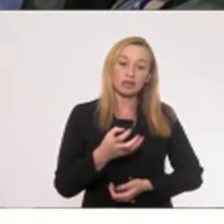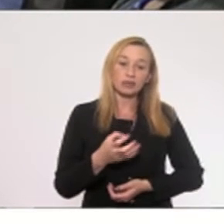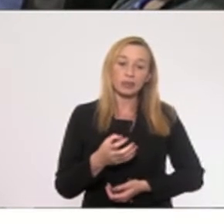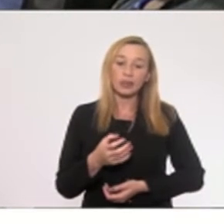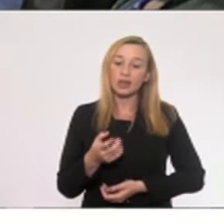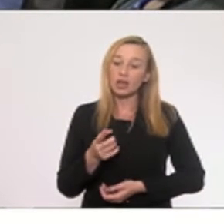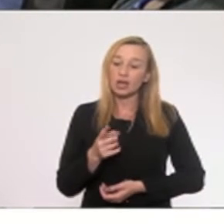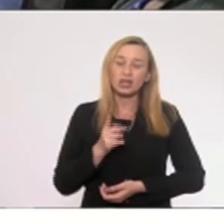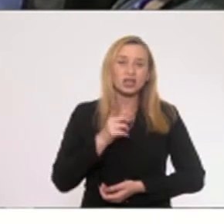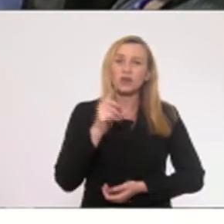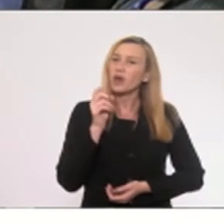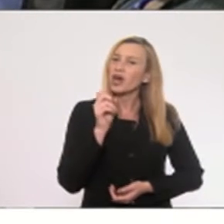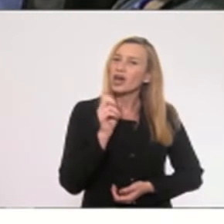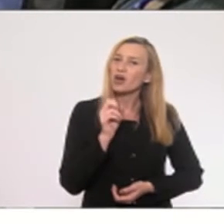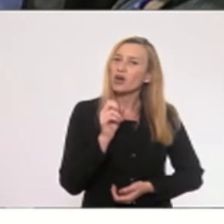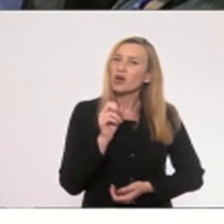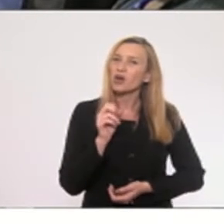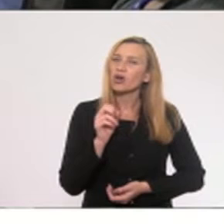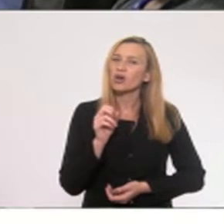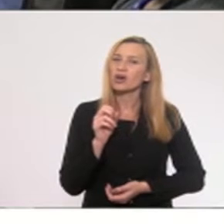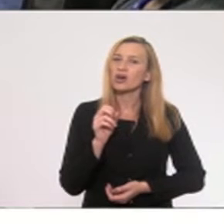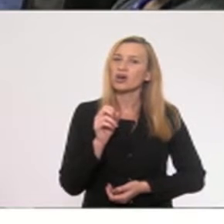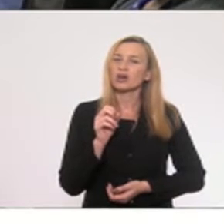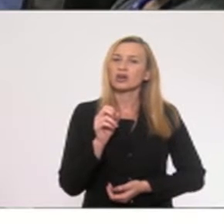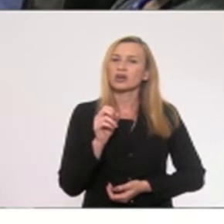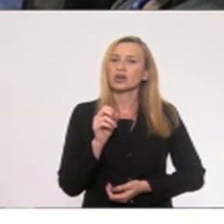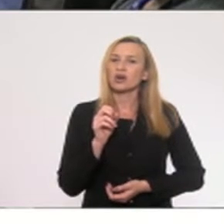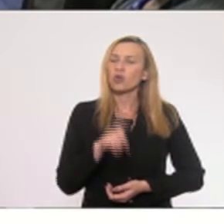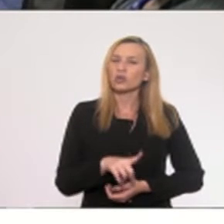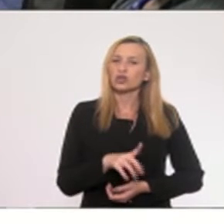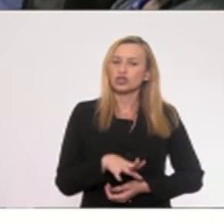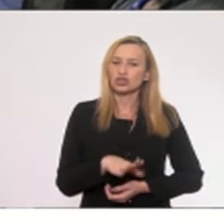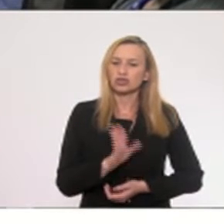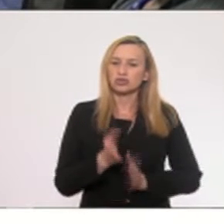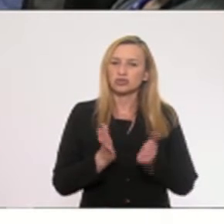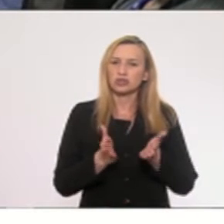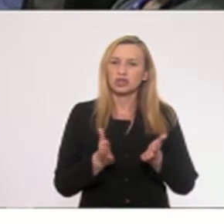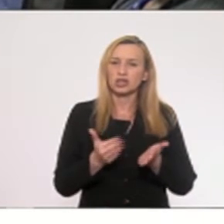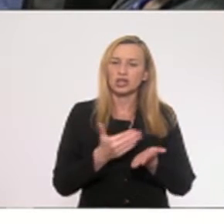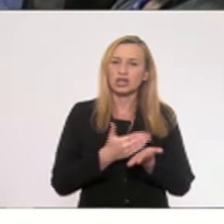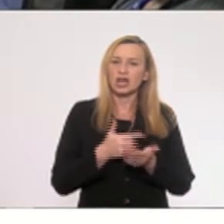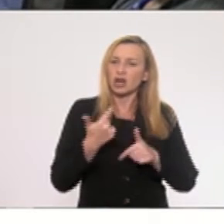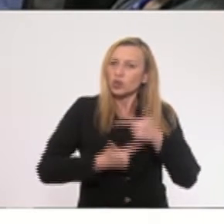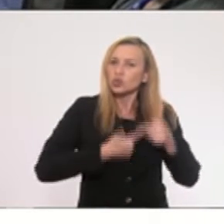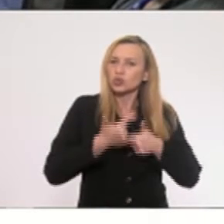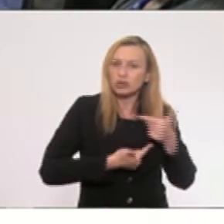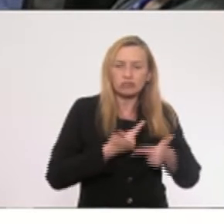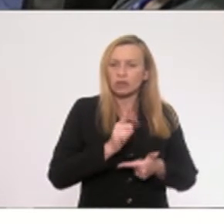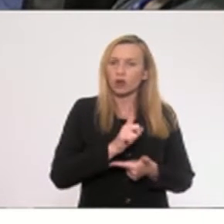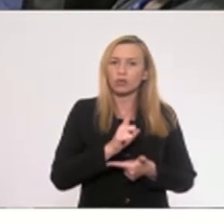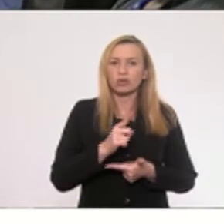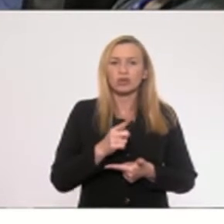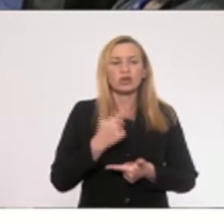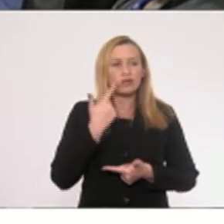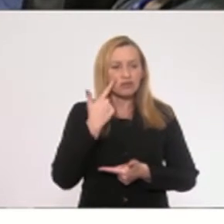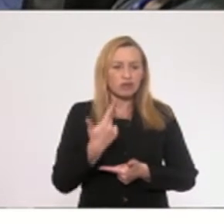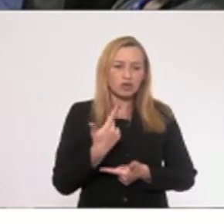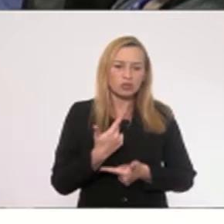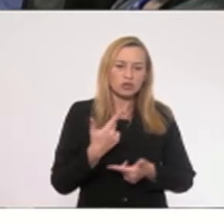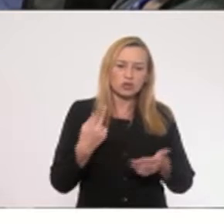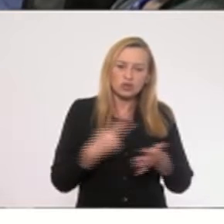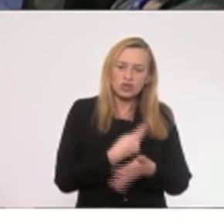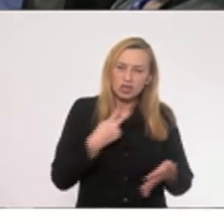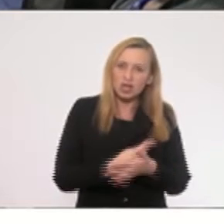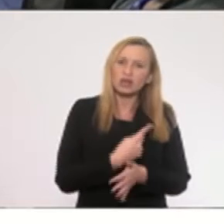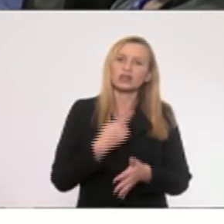que a gente tem essa luta aqui dentro da Assembleia Legislativa, até por conta da gente ver o rombo que esse